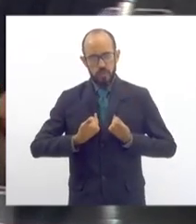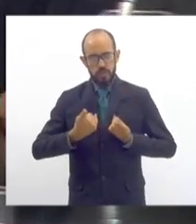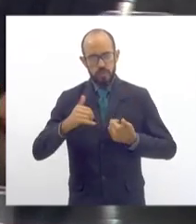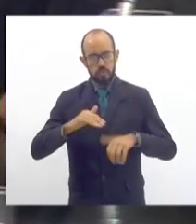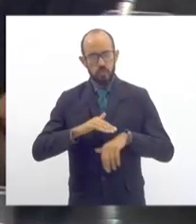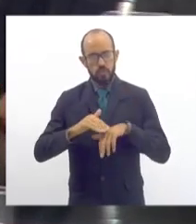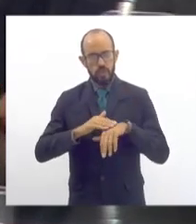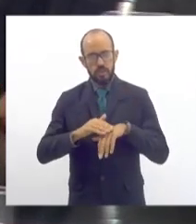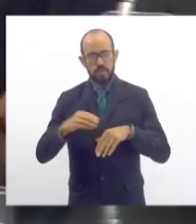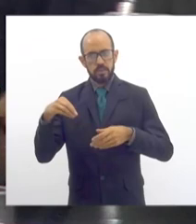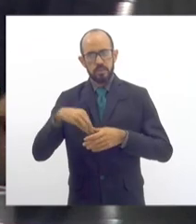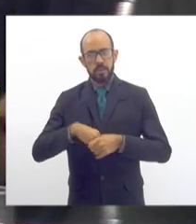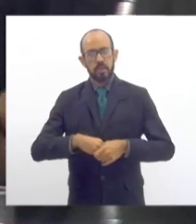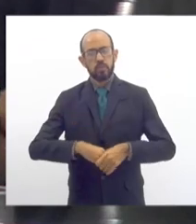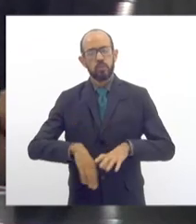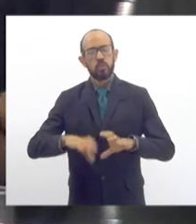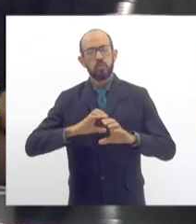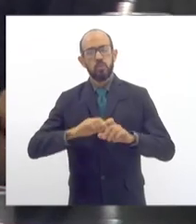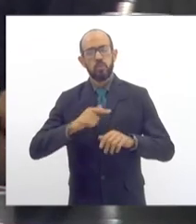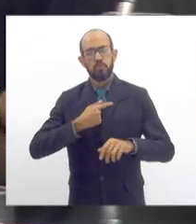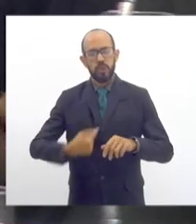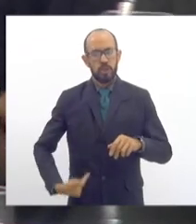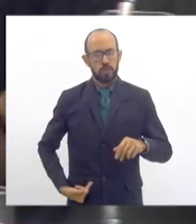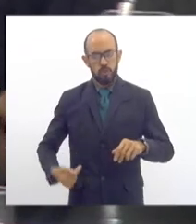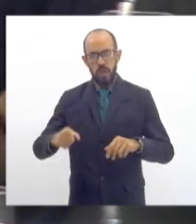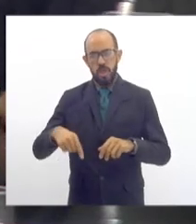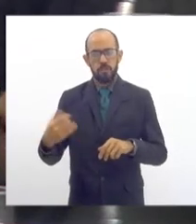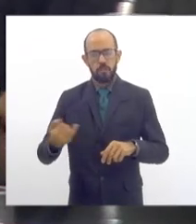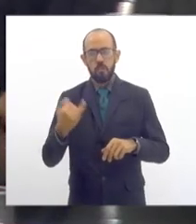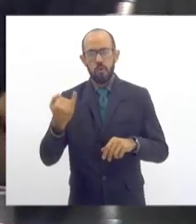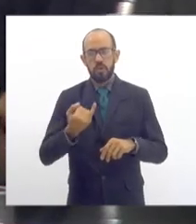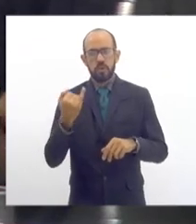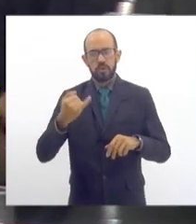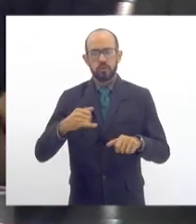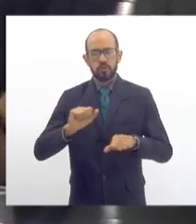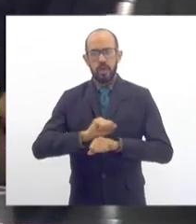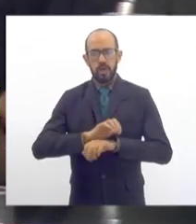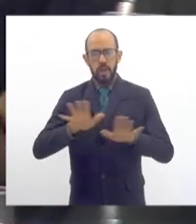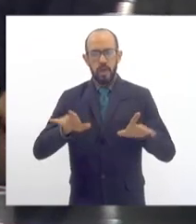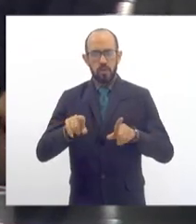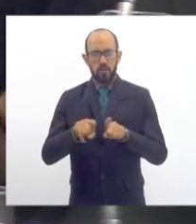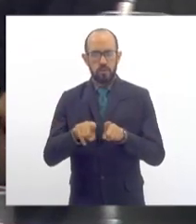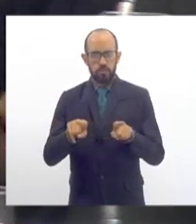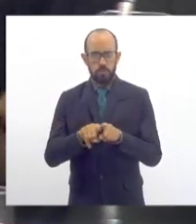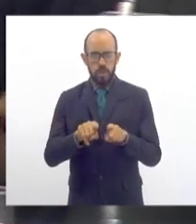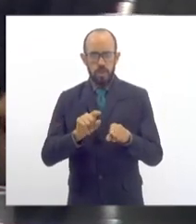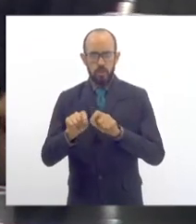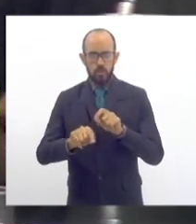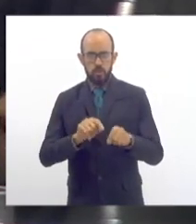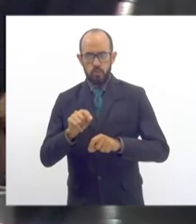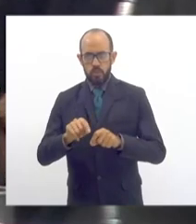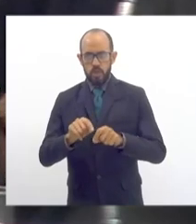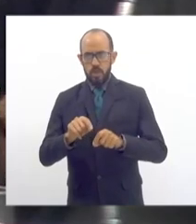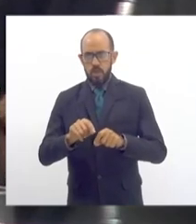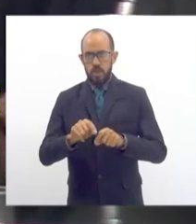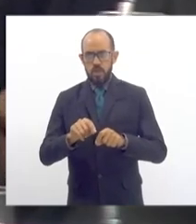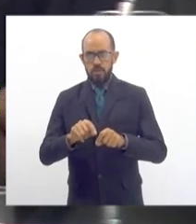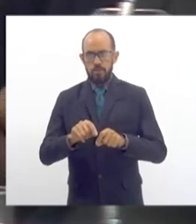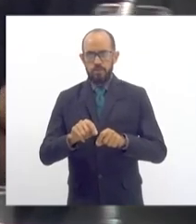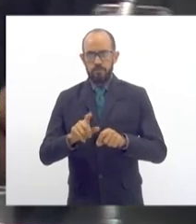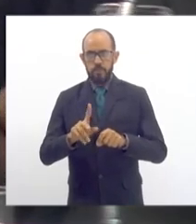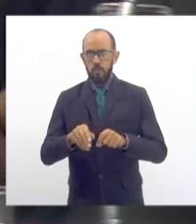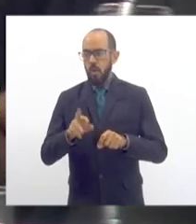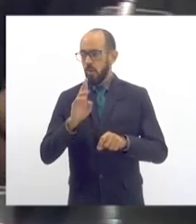que é fundamental que chegue para cá. Eu quero esclarecer também que essa audiência foi marcada, né, como o deputado Rodrigo Amorim falou, numa